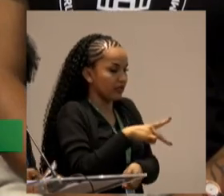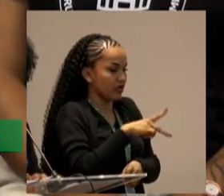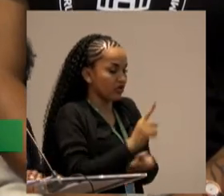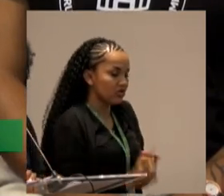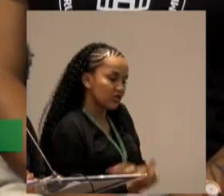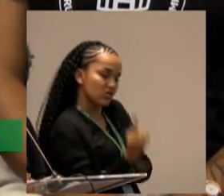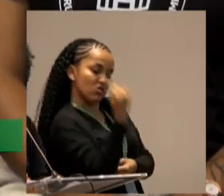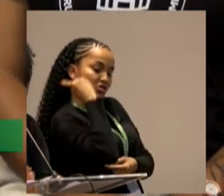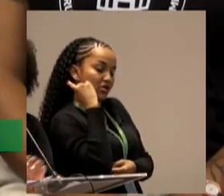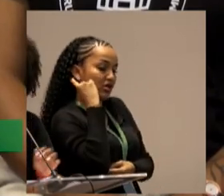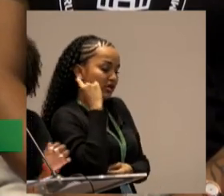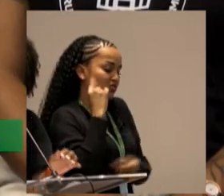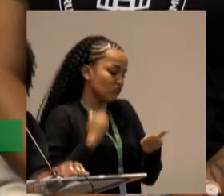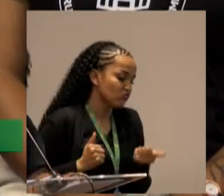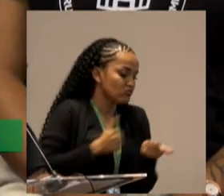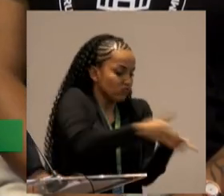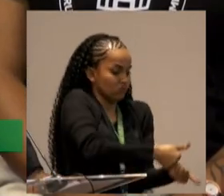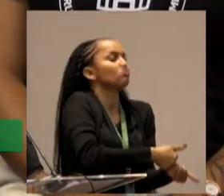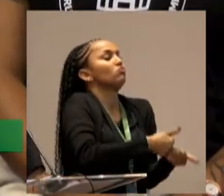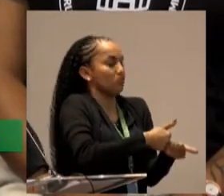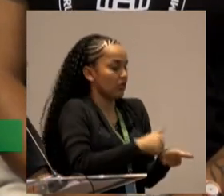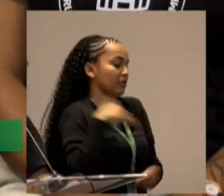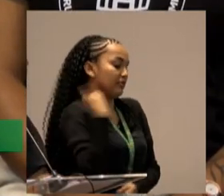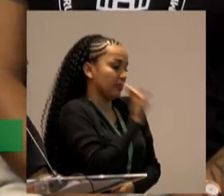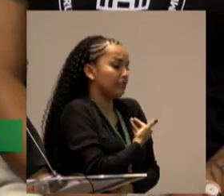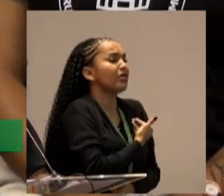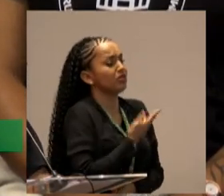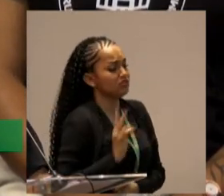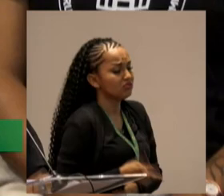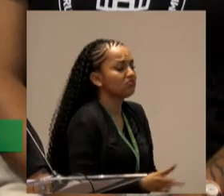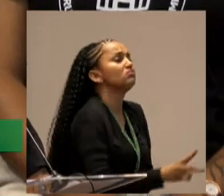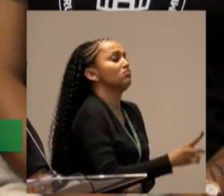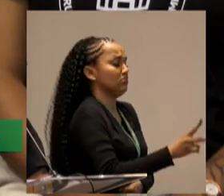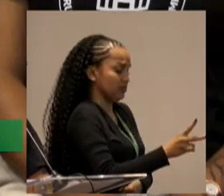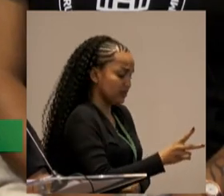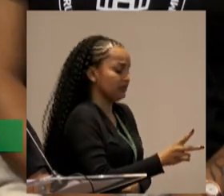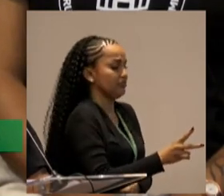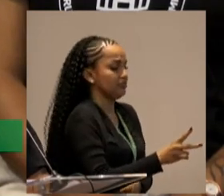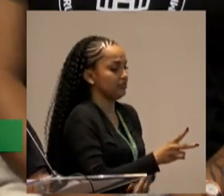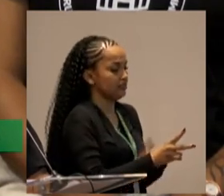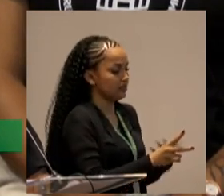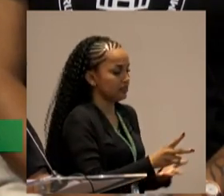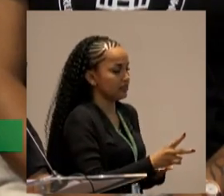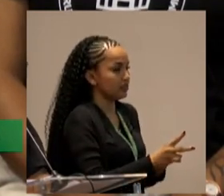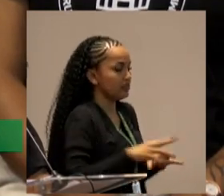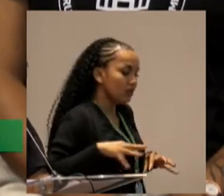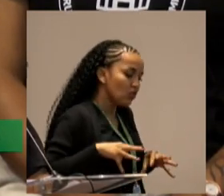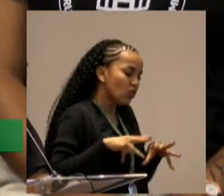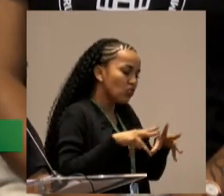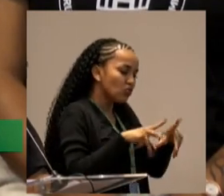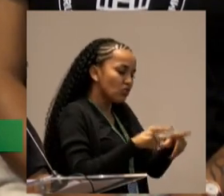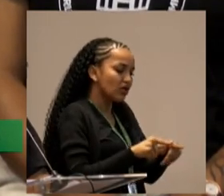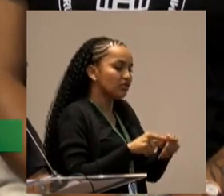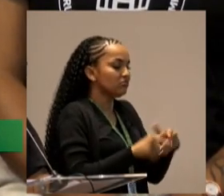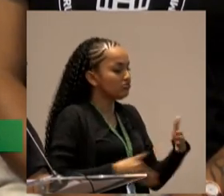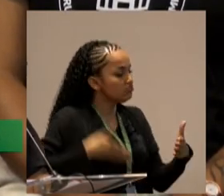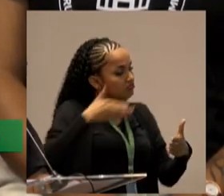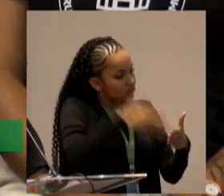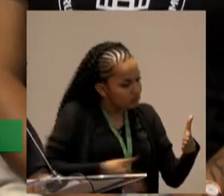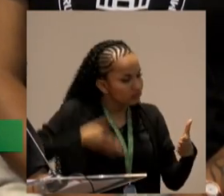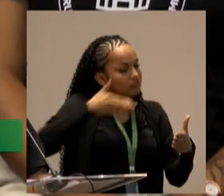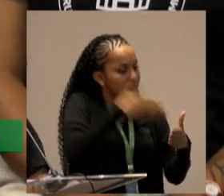dá total apoio para que a gente continue com todas as dificuldades que a gente